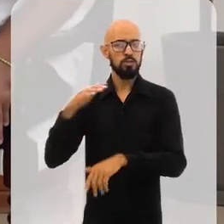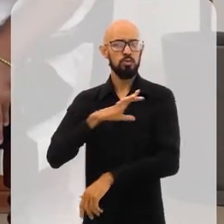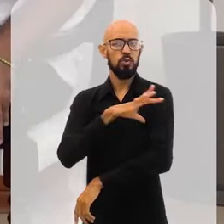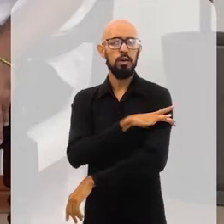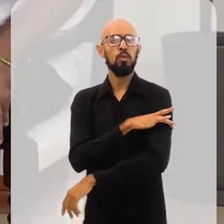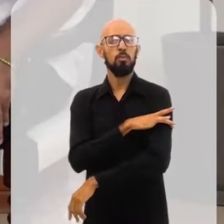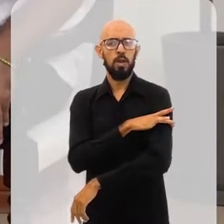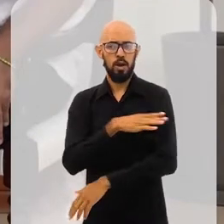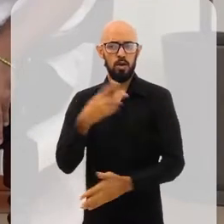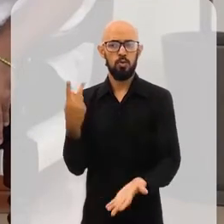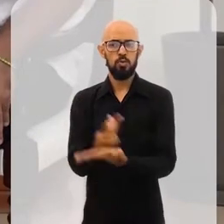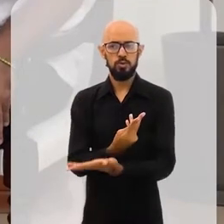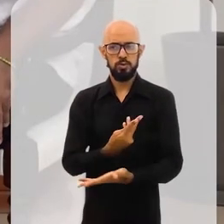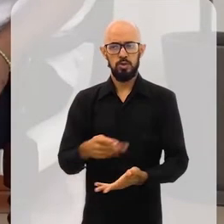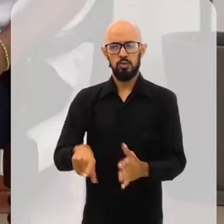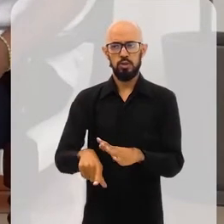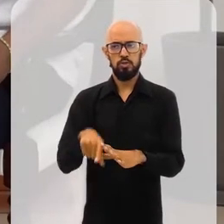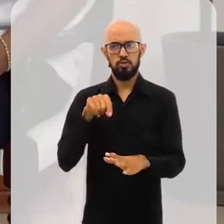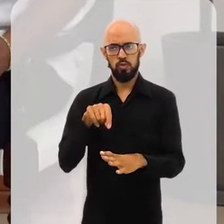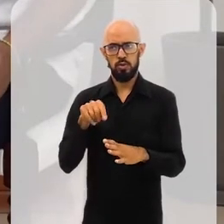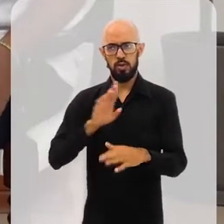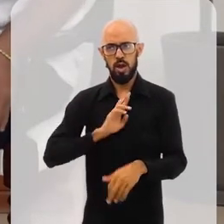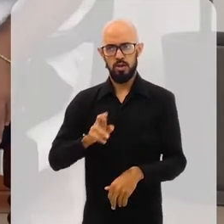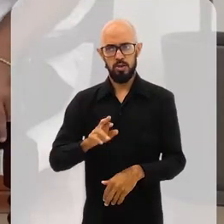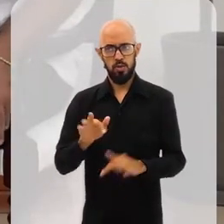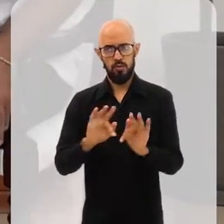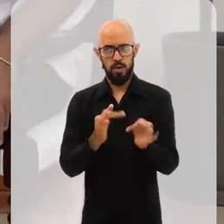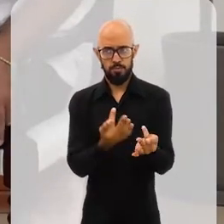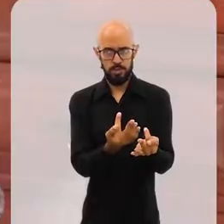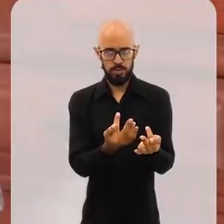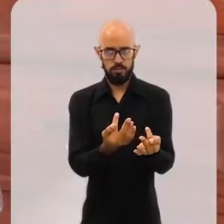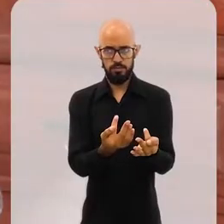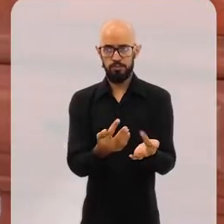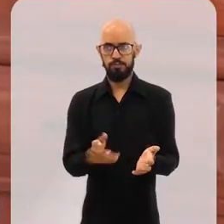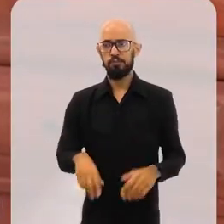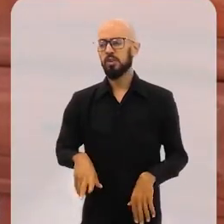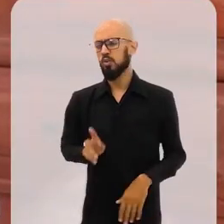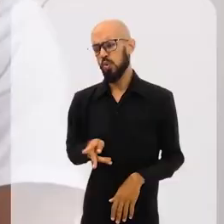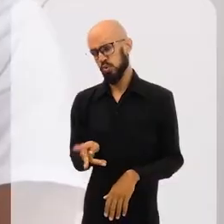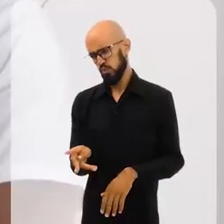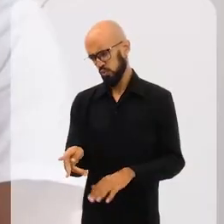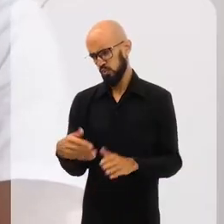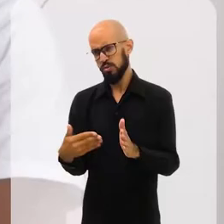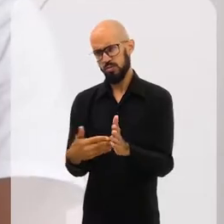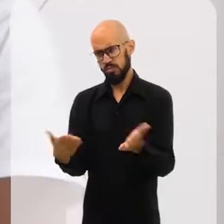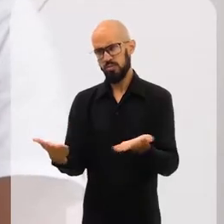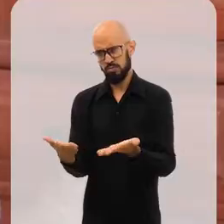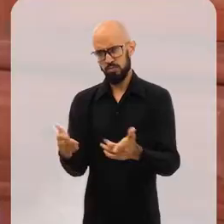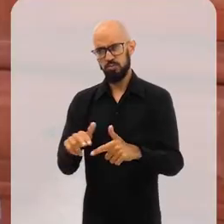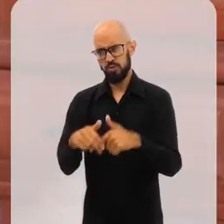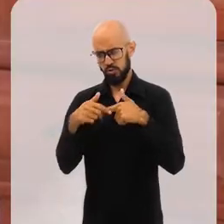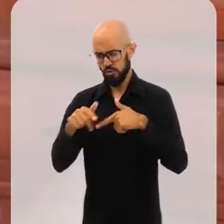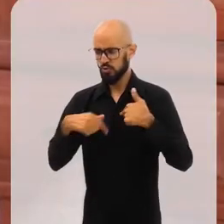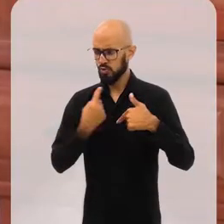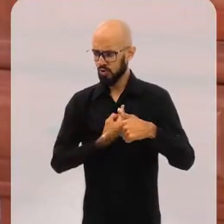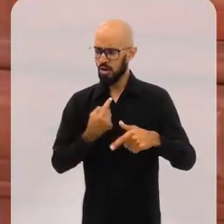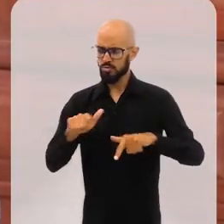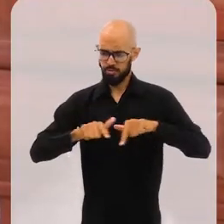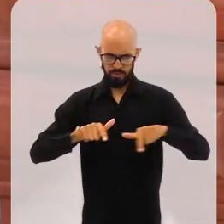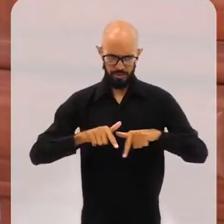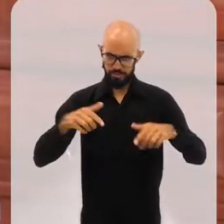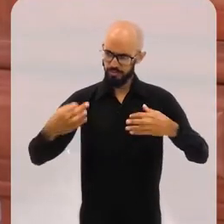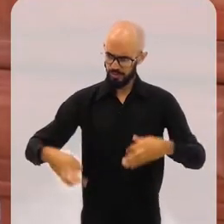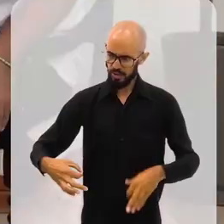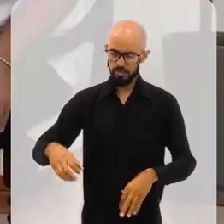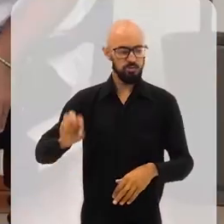época da Umbanda e do candomblé, com relação à escolha religiosa da minha família, Que né? continua até hoje, né? Por isso Continua. nós trabalhamos feito loucos, É